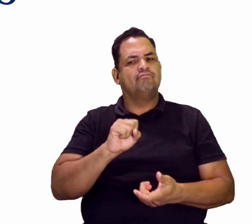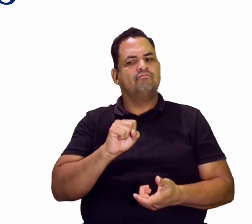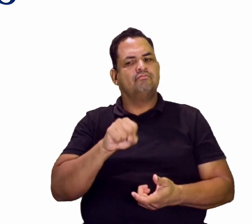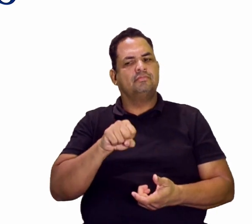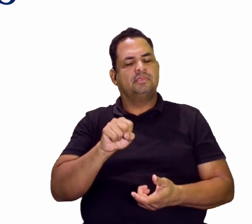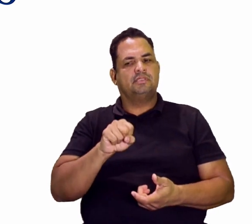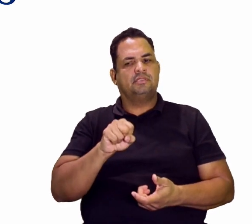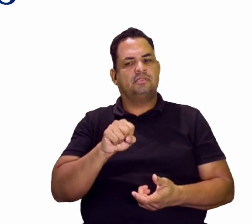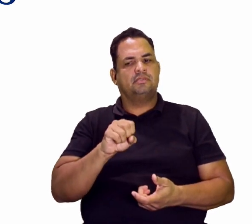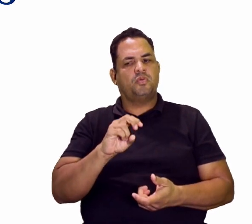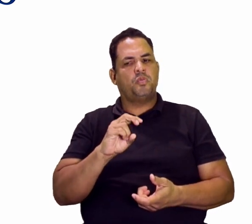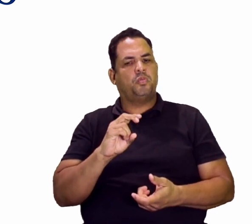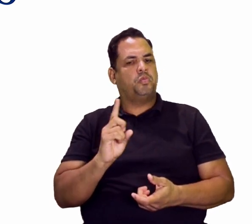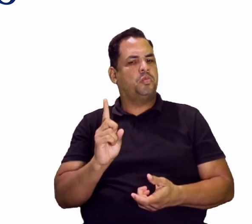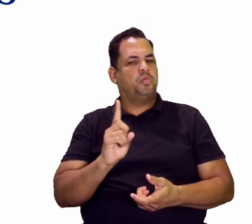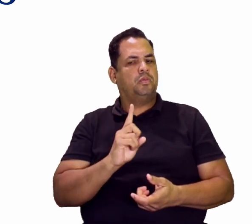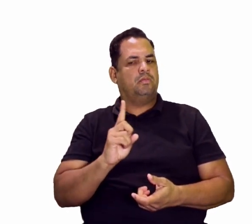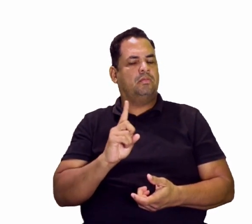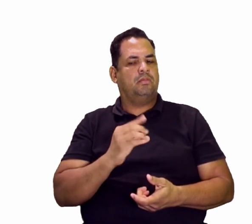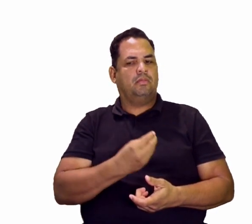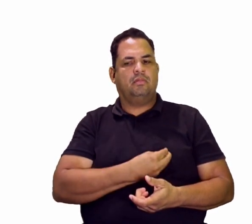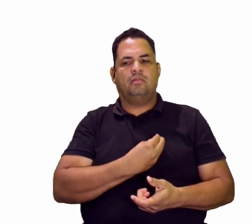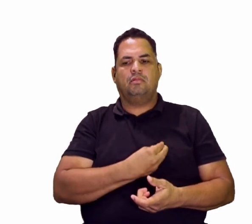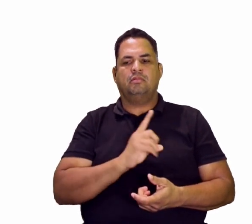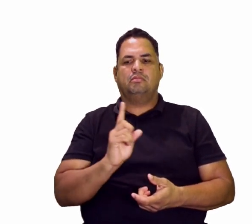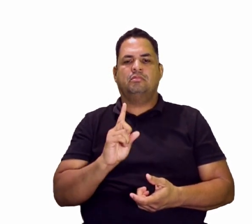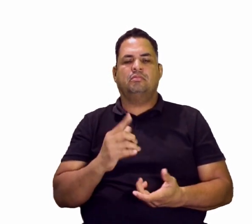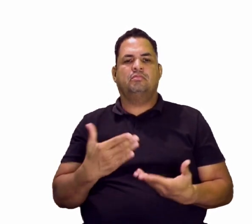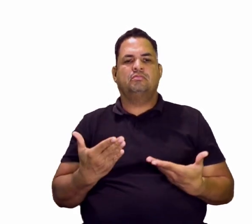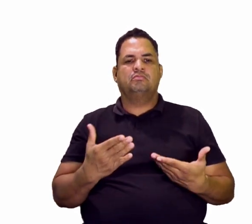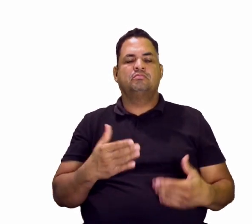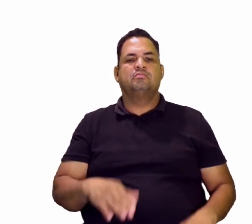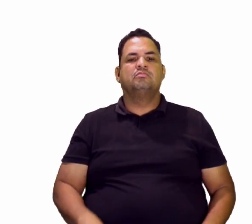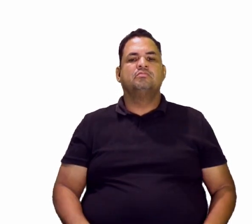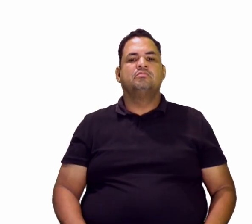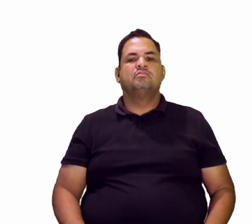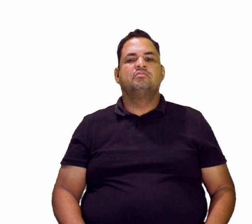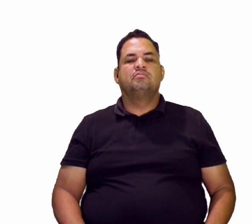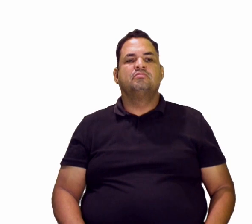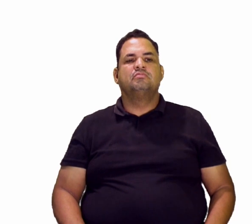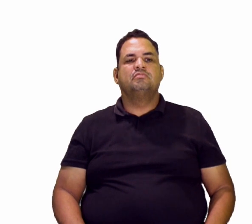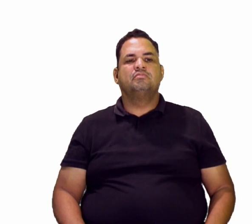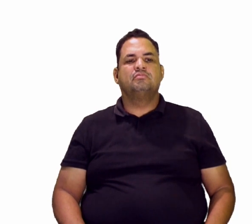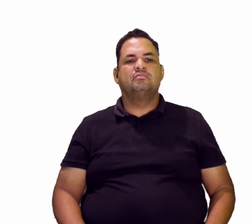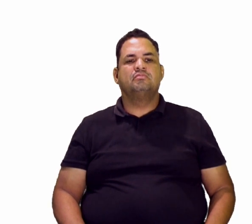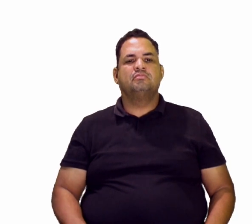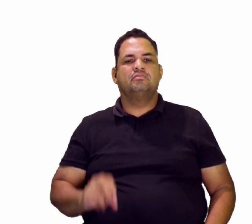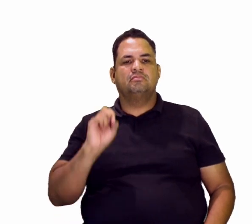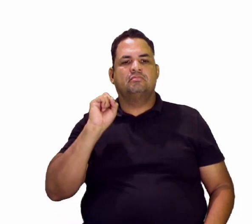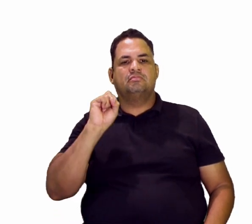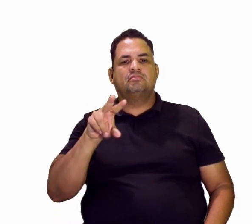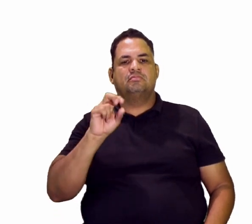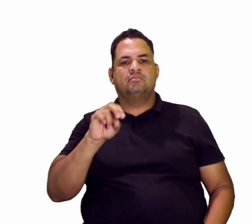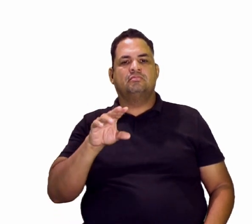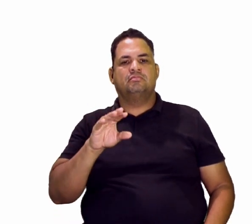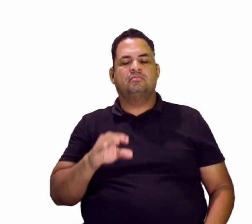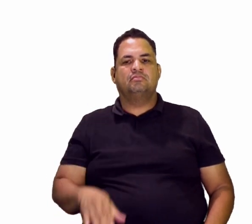são? É ser vivo ou não é? A gente já falou ali, deu uma prévia, né, para vocês. Então, olha lá. Os